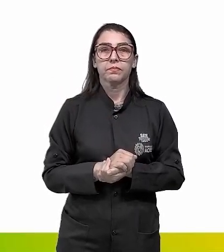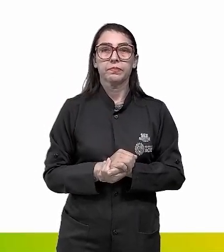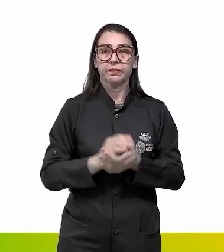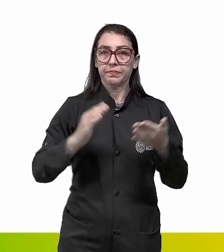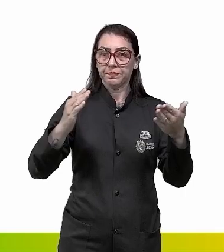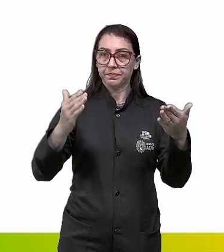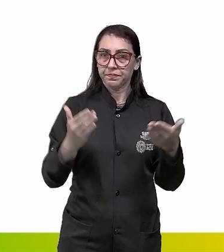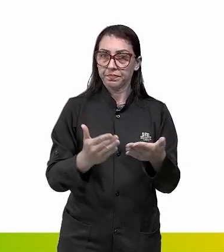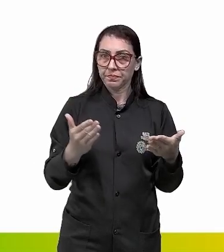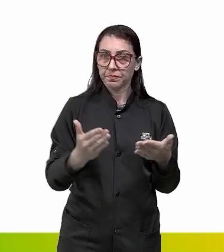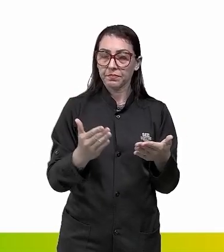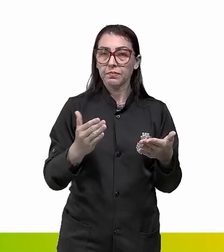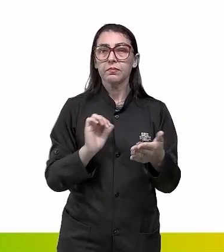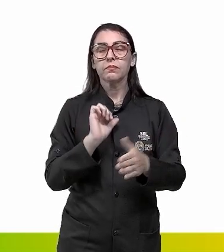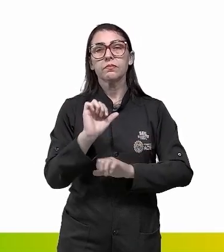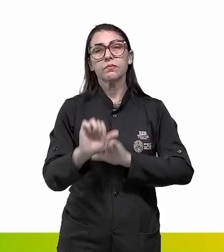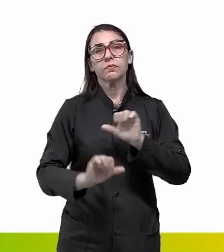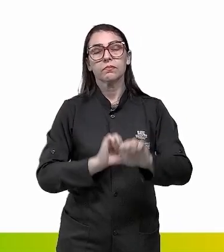valor aqui,